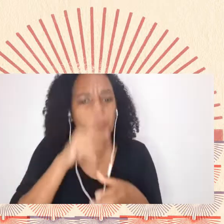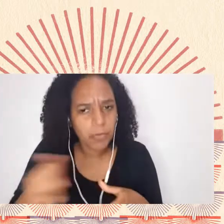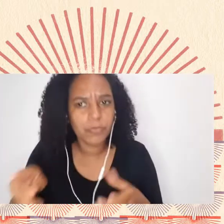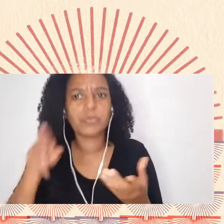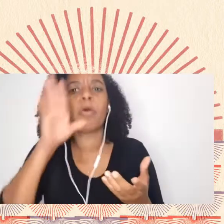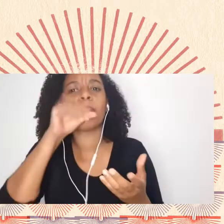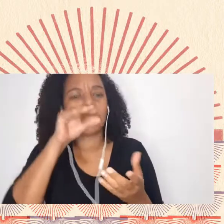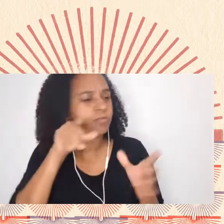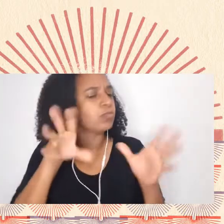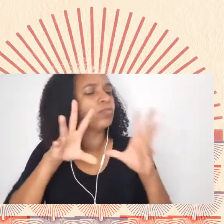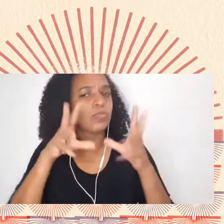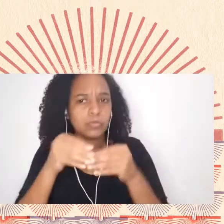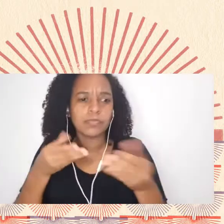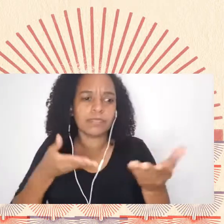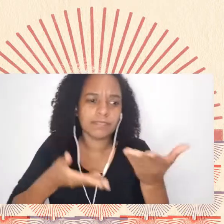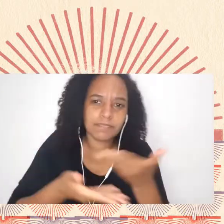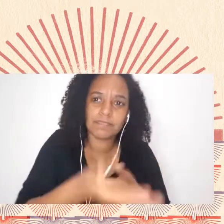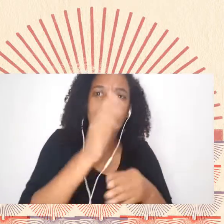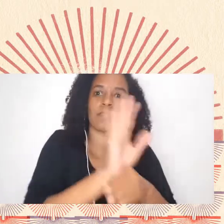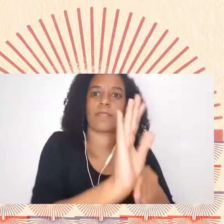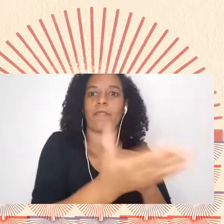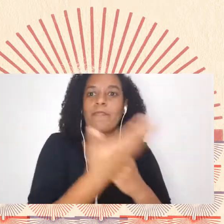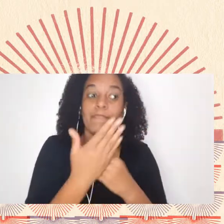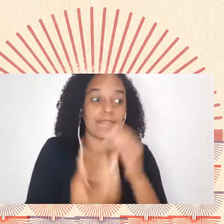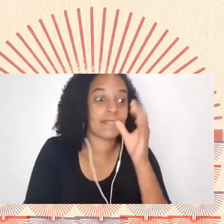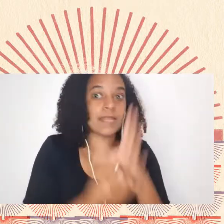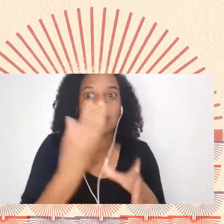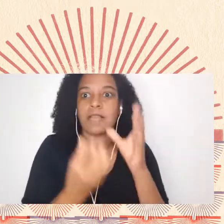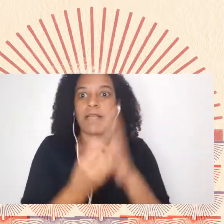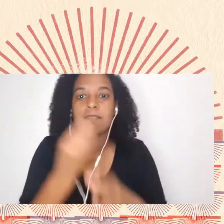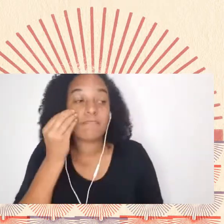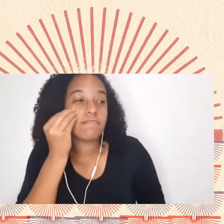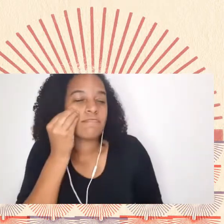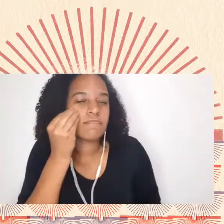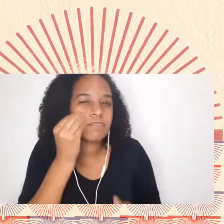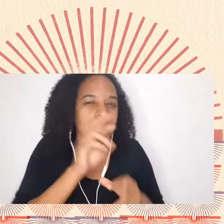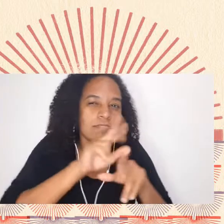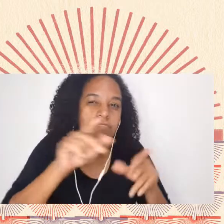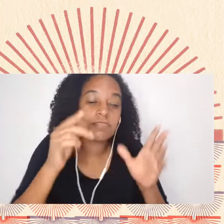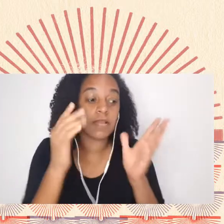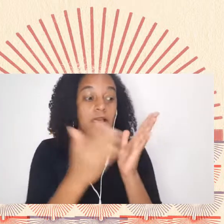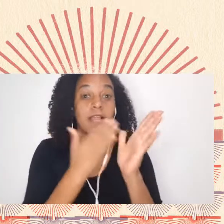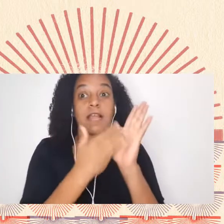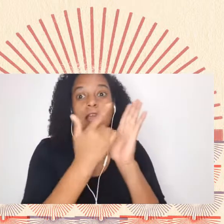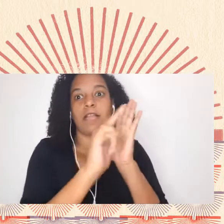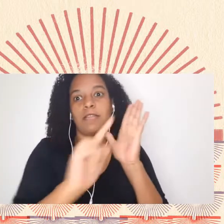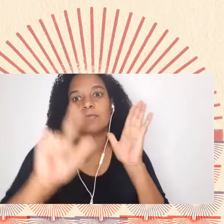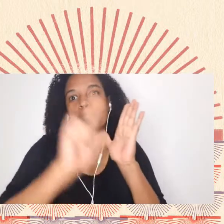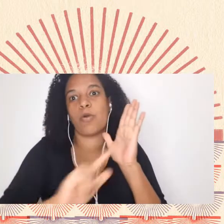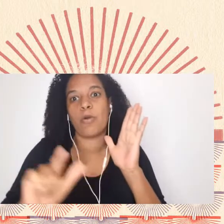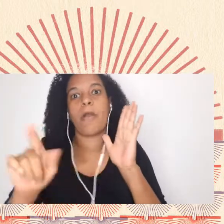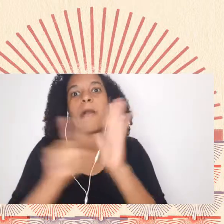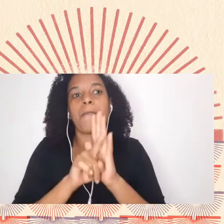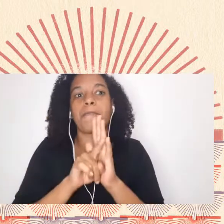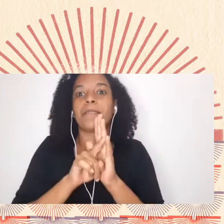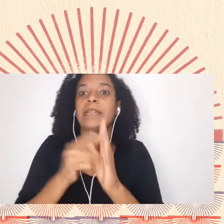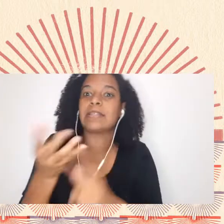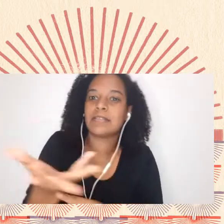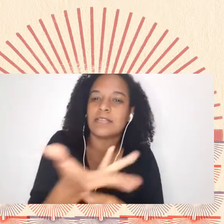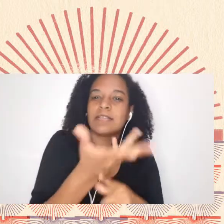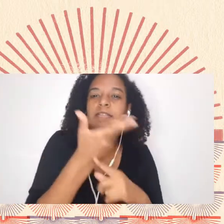funcionários, colaboram, criam e experimentam a literatura no campo das artes,